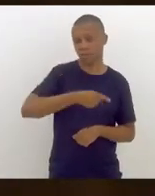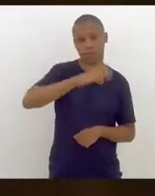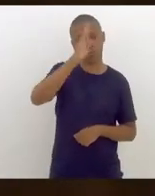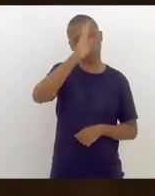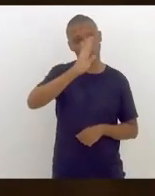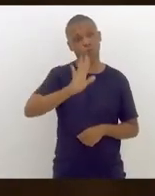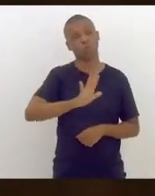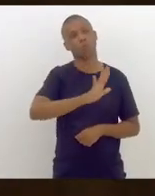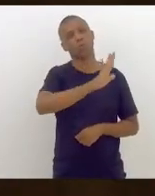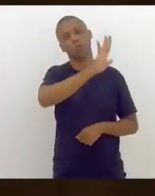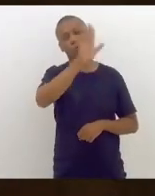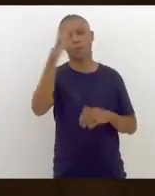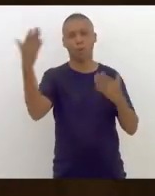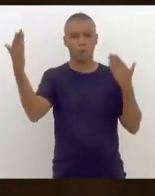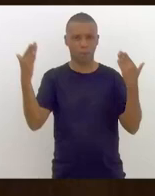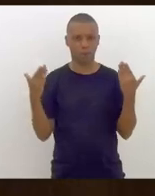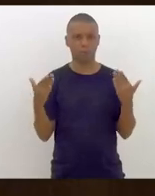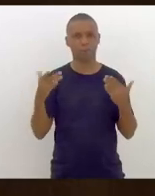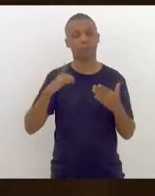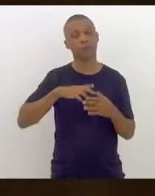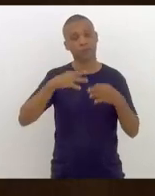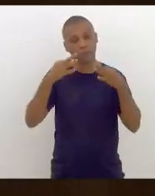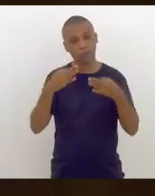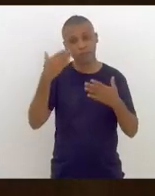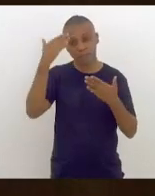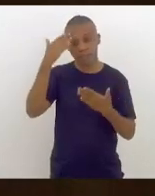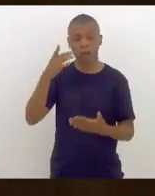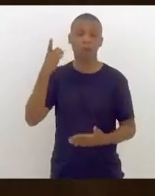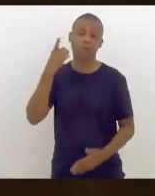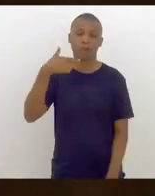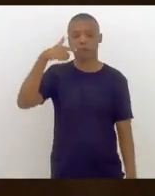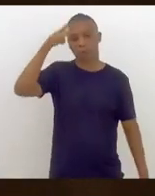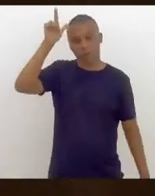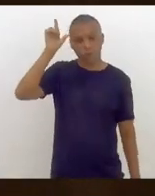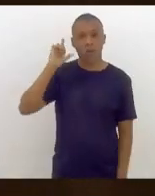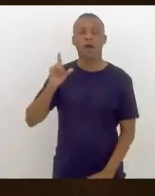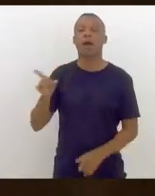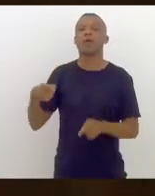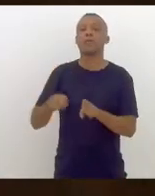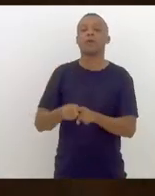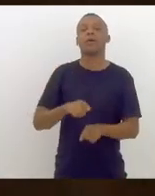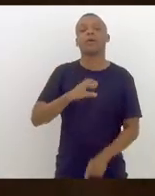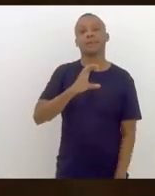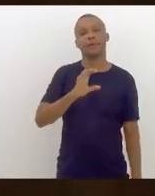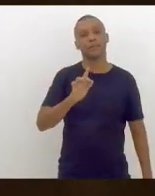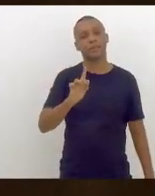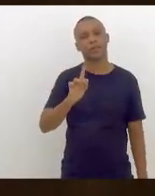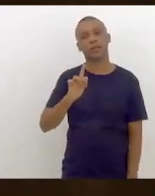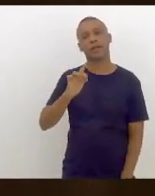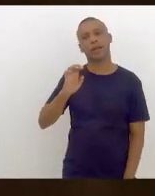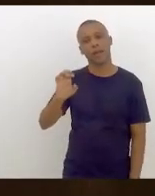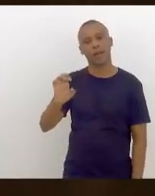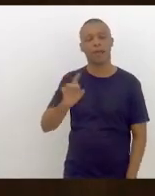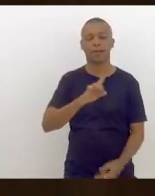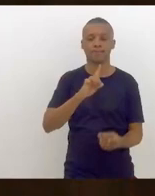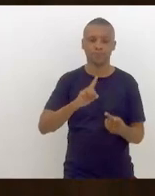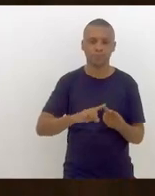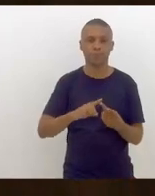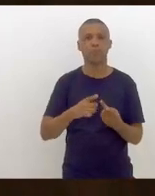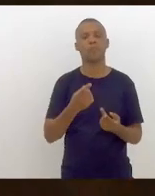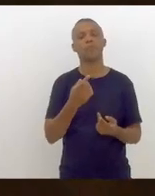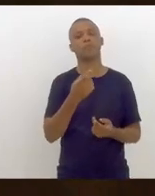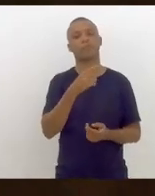tem certeza que quer agradecer também ao Deputado Luis Paulo a Controladoria Geral do Estado da Procuradoria Geral